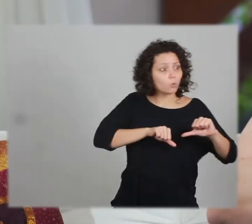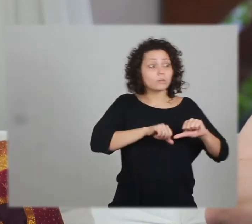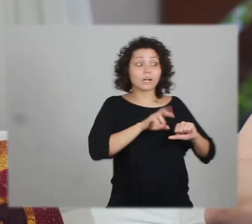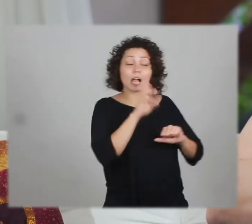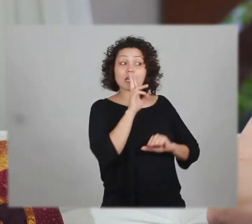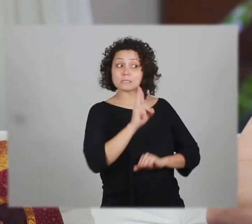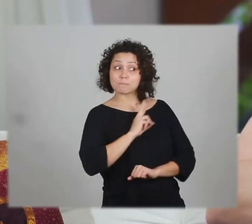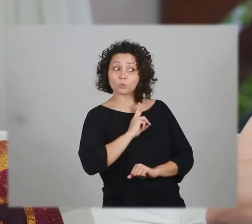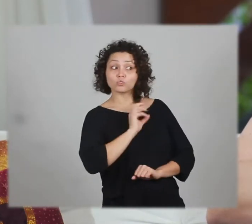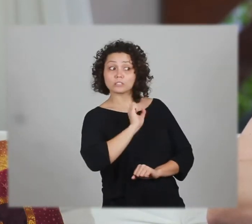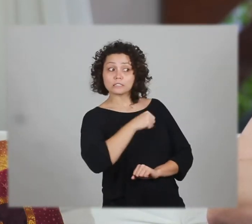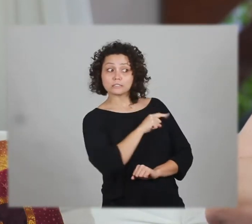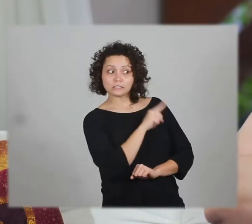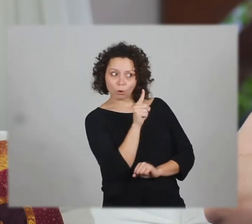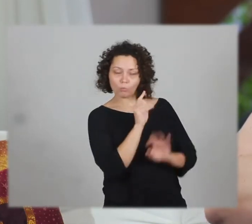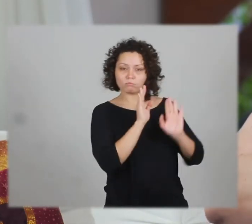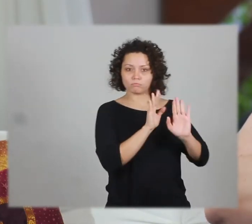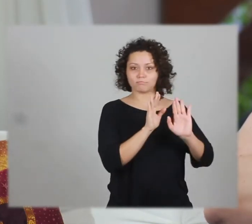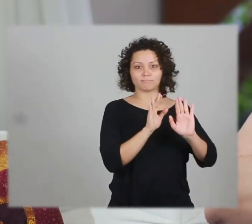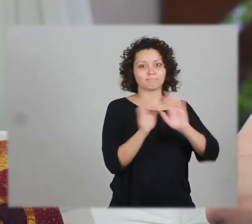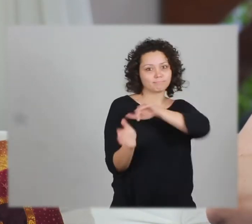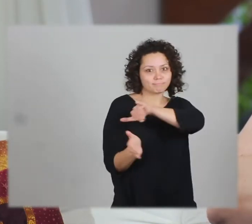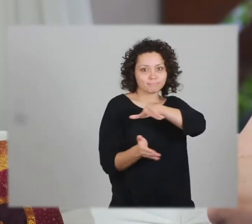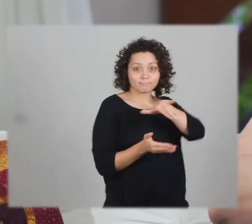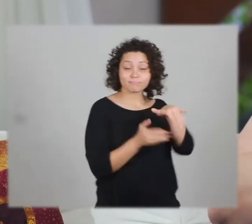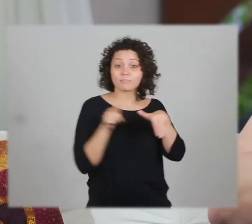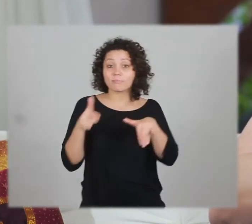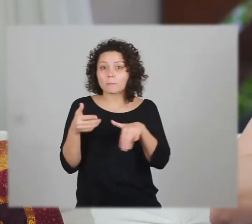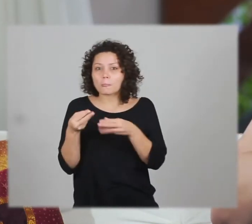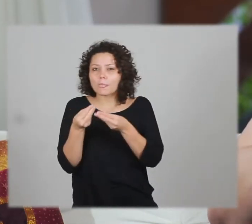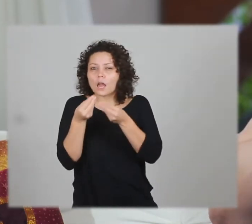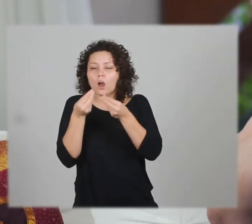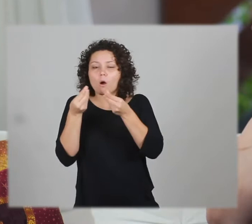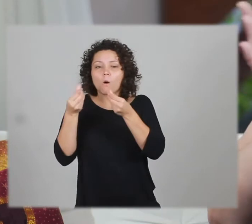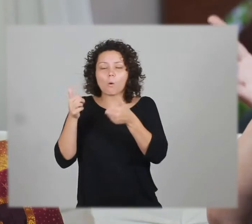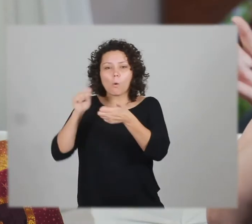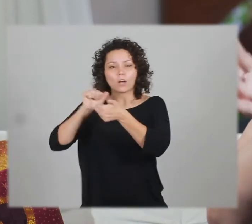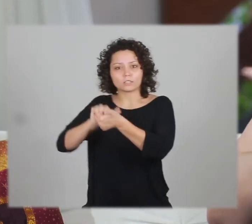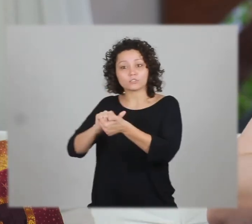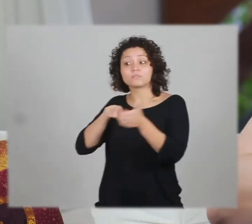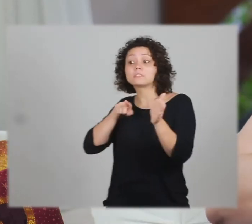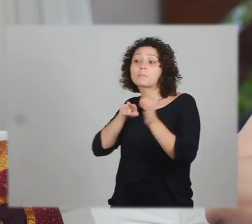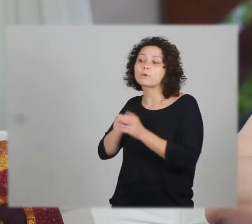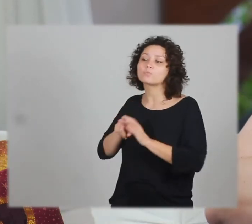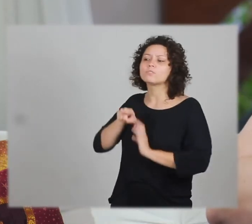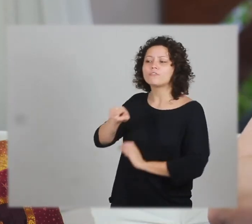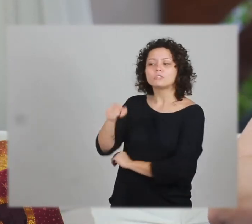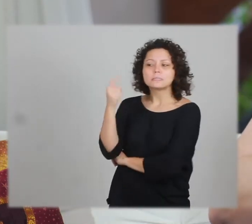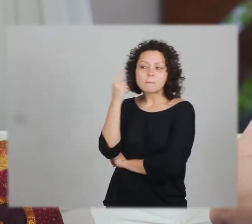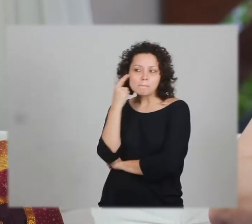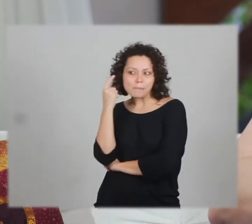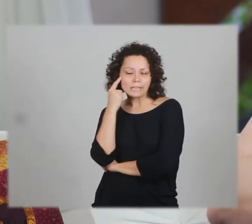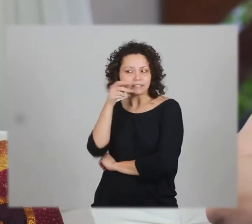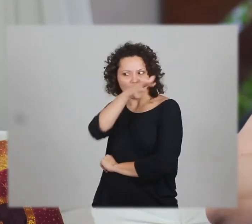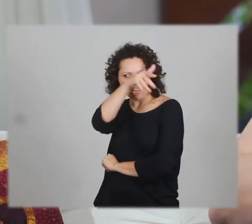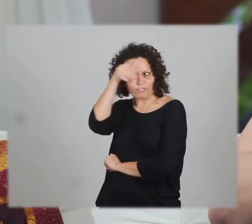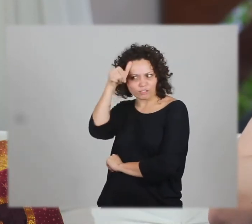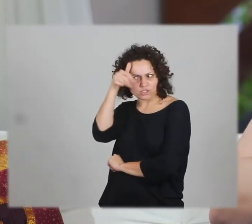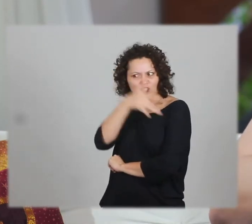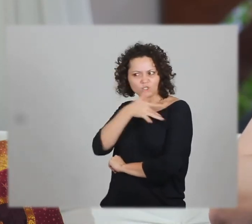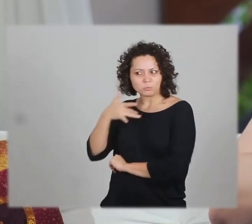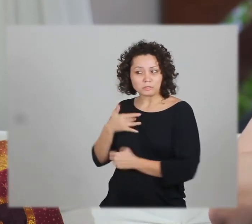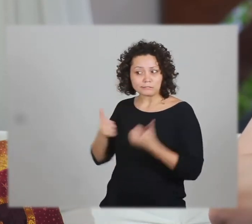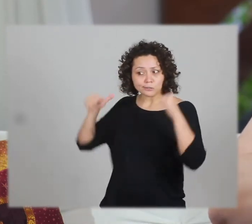com perguntas abertas, né? Por que você acha que o refrigerante faz mal, por exemplo? Para a pessoa poder